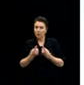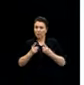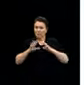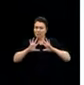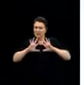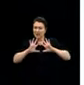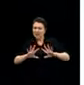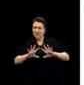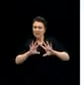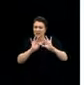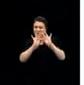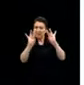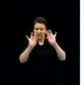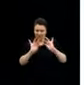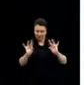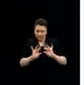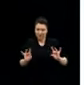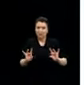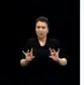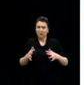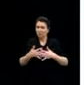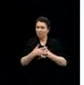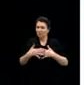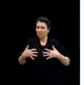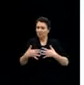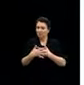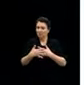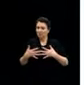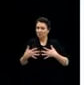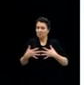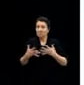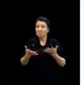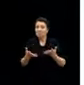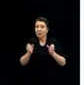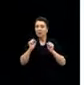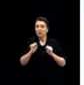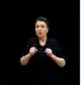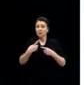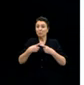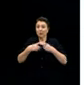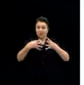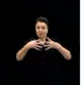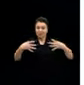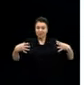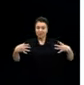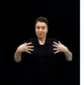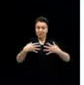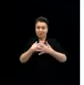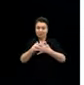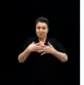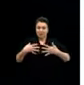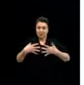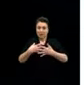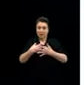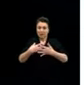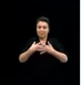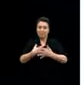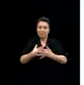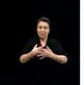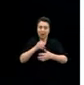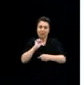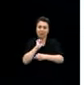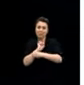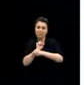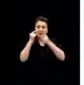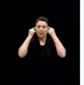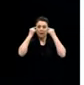fibras que formam esse tecido. Olha, uma boa pedida, né? Porque já que contrações involuntárias nas pálpebras,